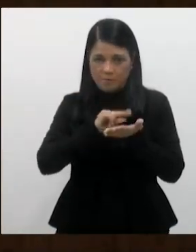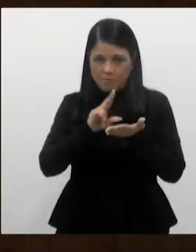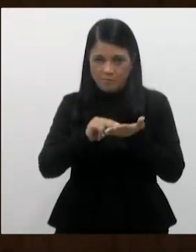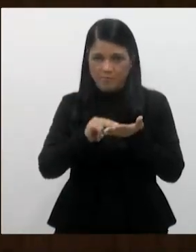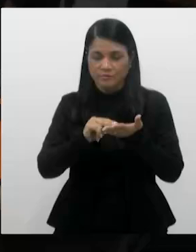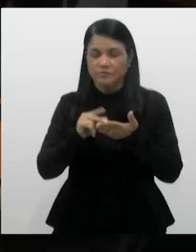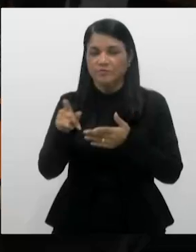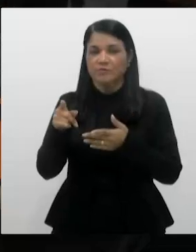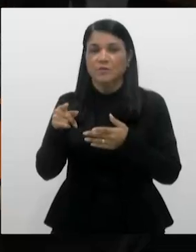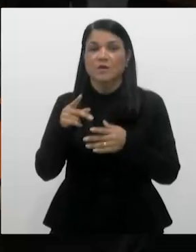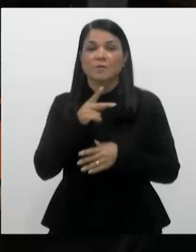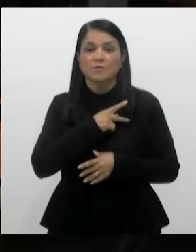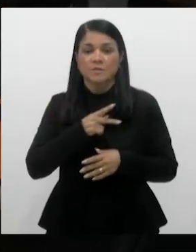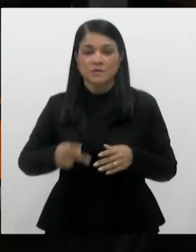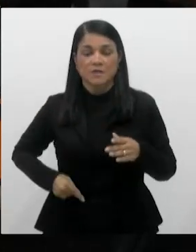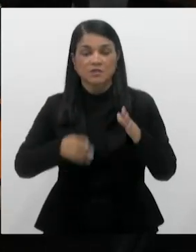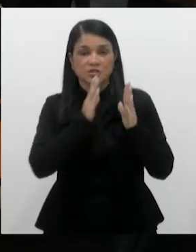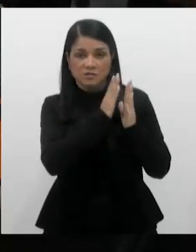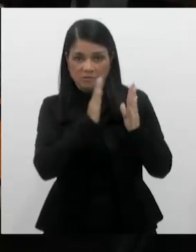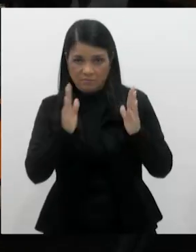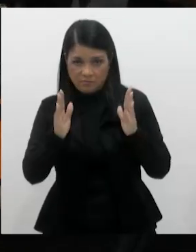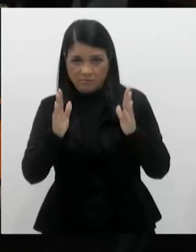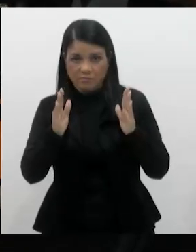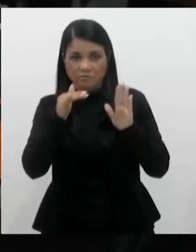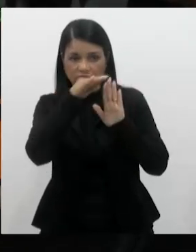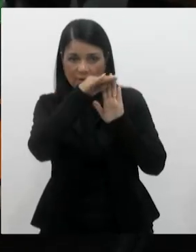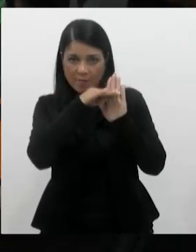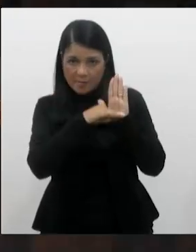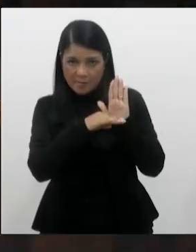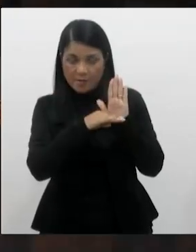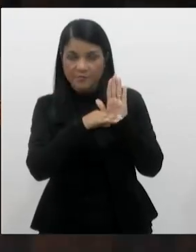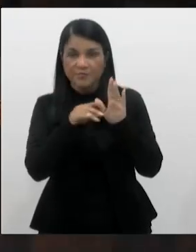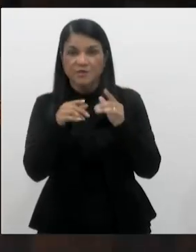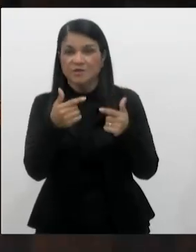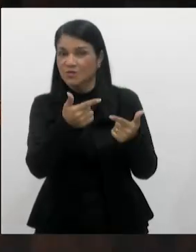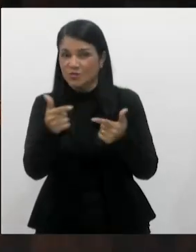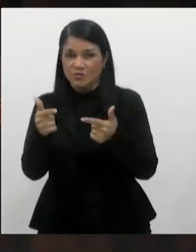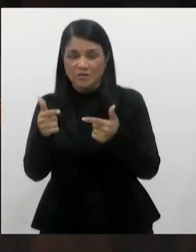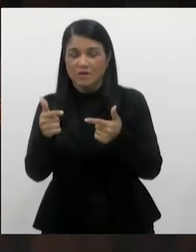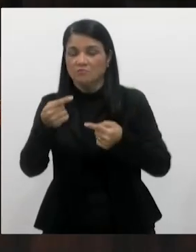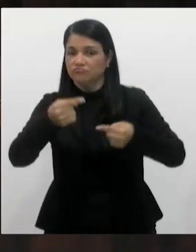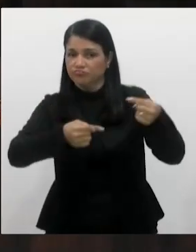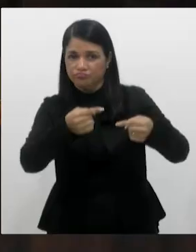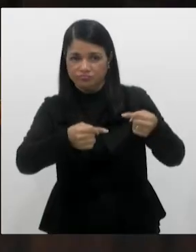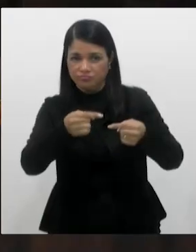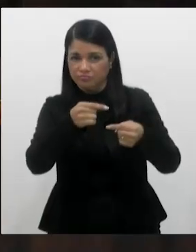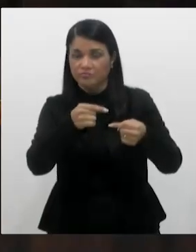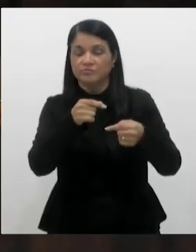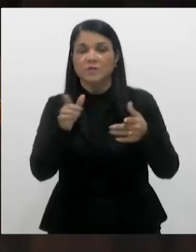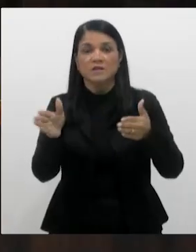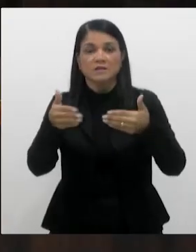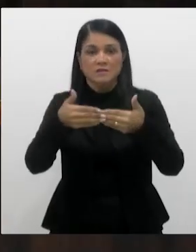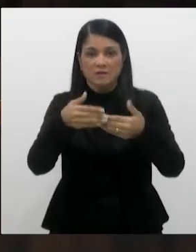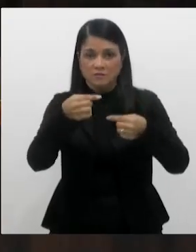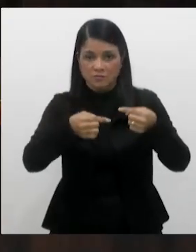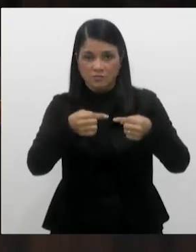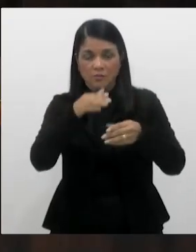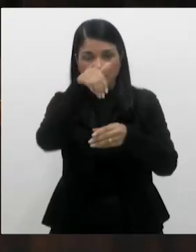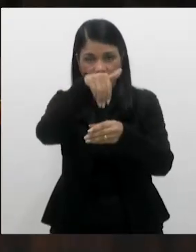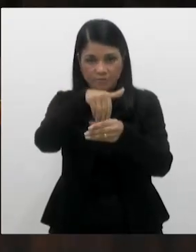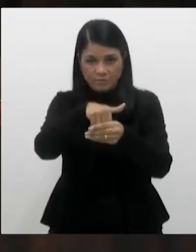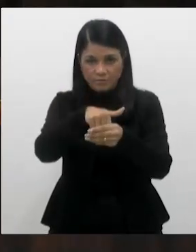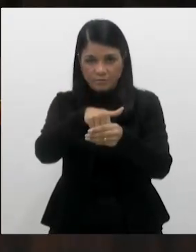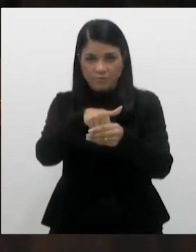Muito obrigado. A presidência vai chamar os trabalhos à ordem. Não havendo mais quem queira discutir, encerrada a discussão. Em